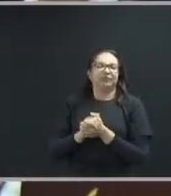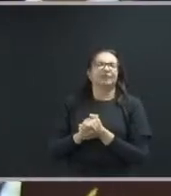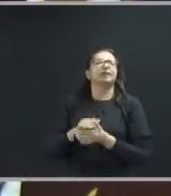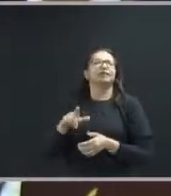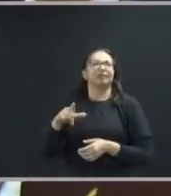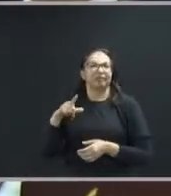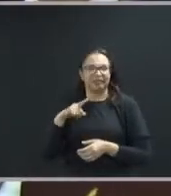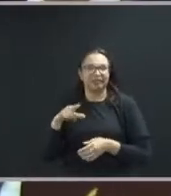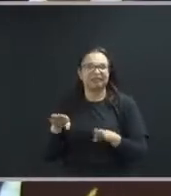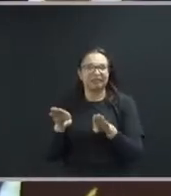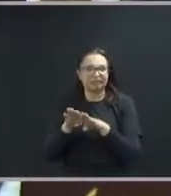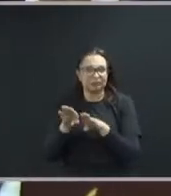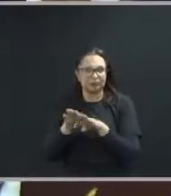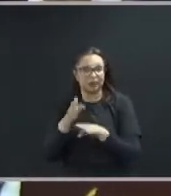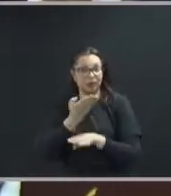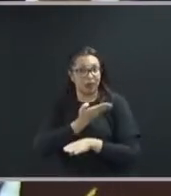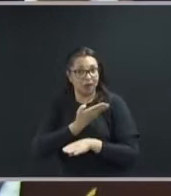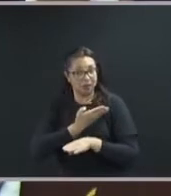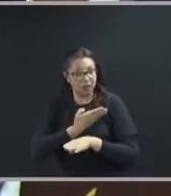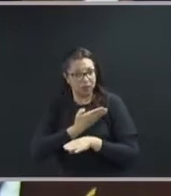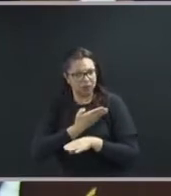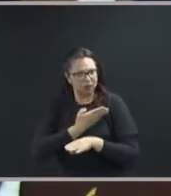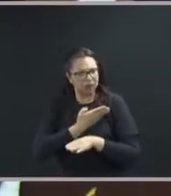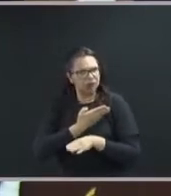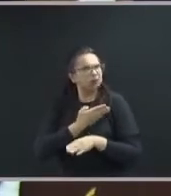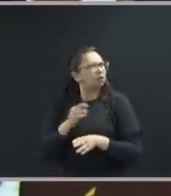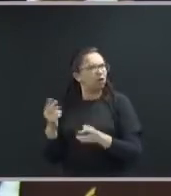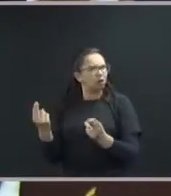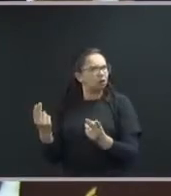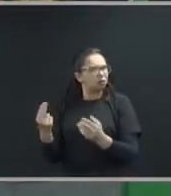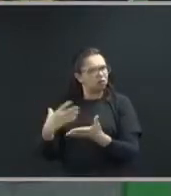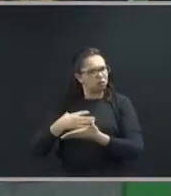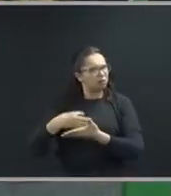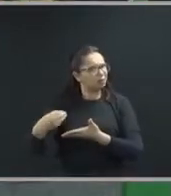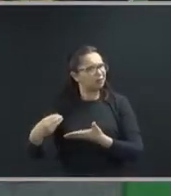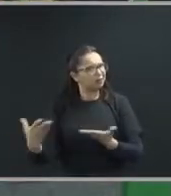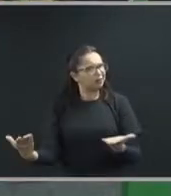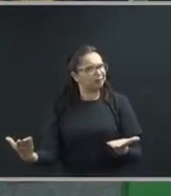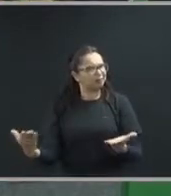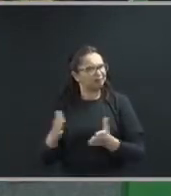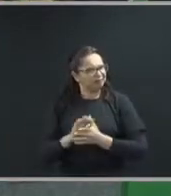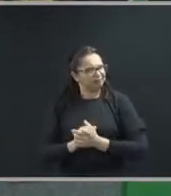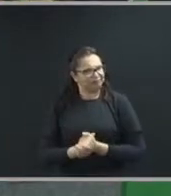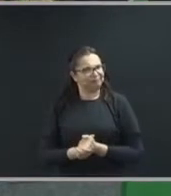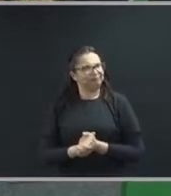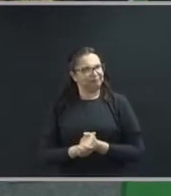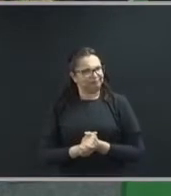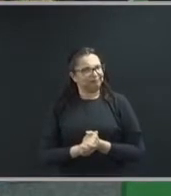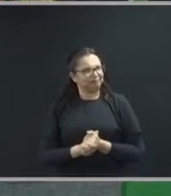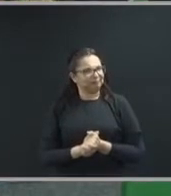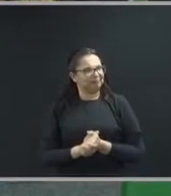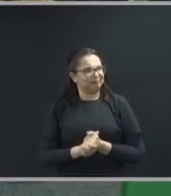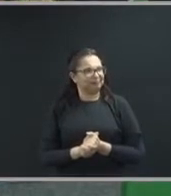quanto, porque o tribuloso às vezes é disciplinado, e o filhote